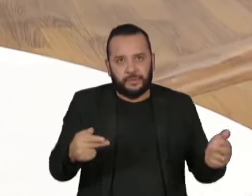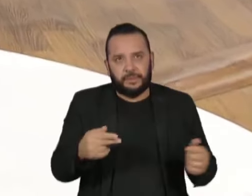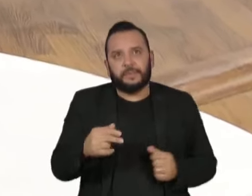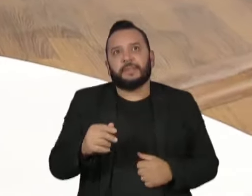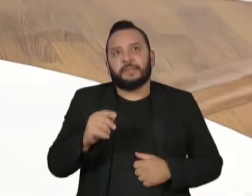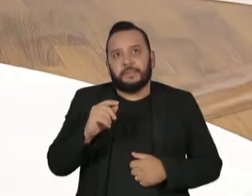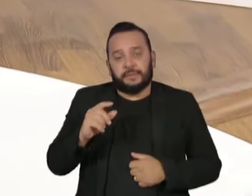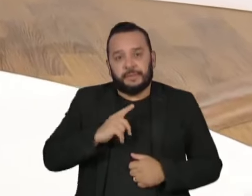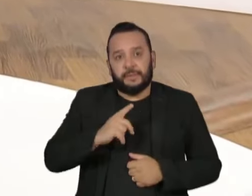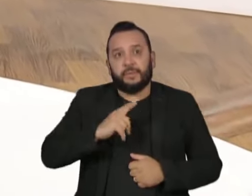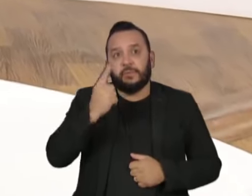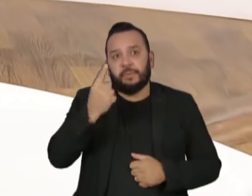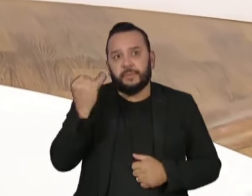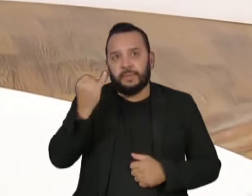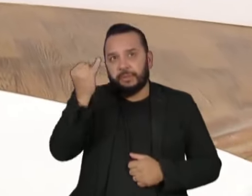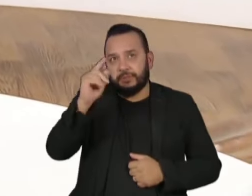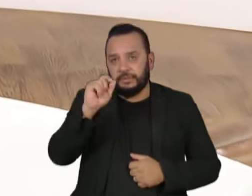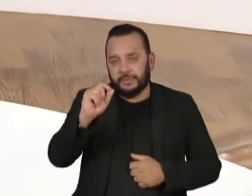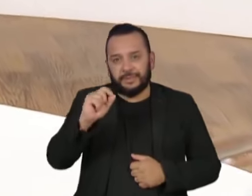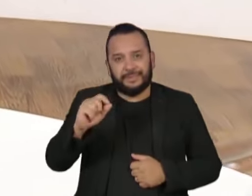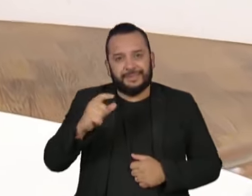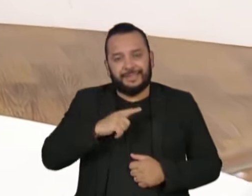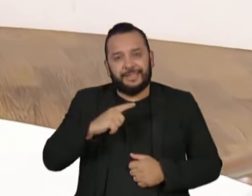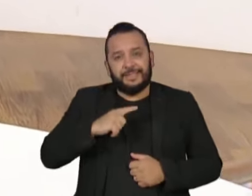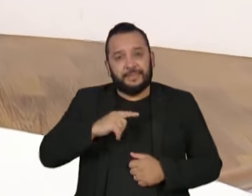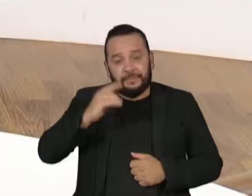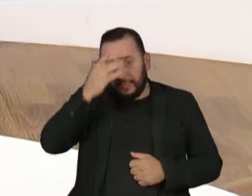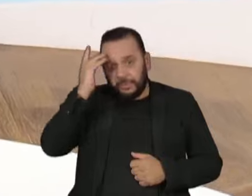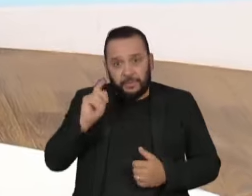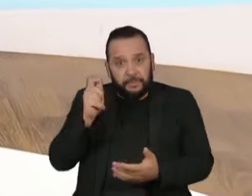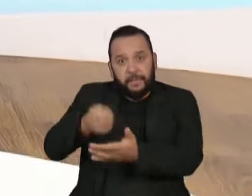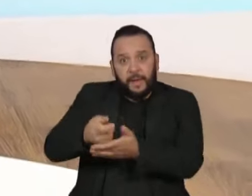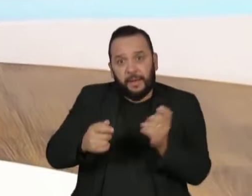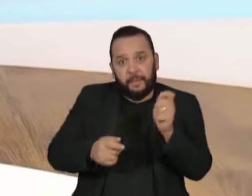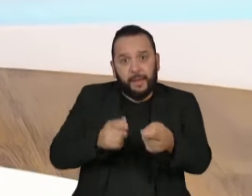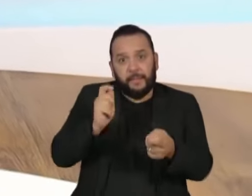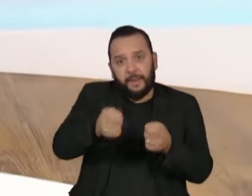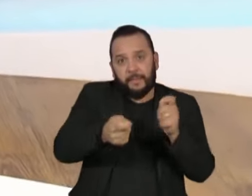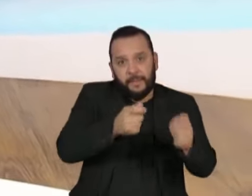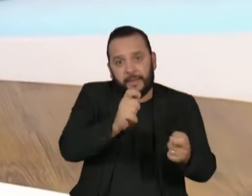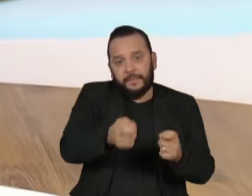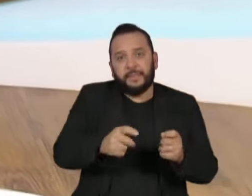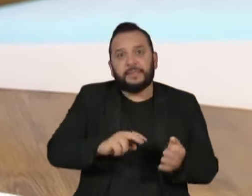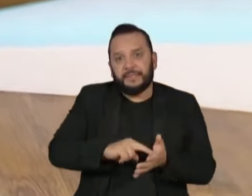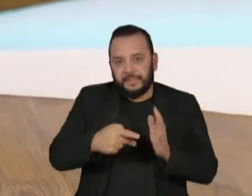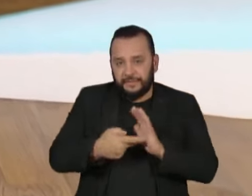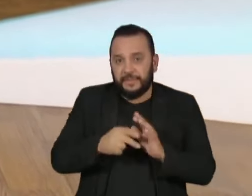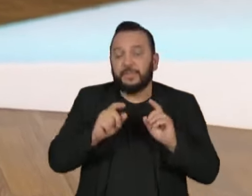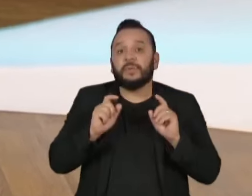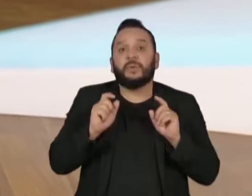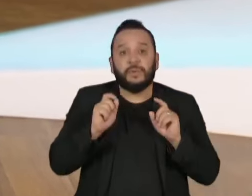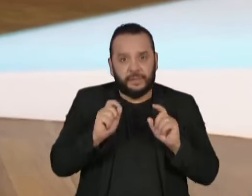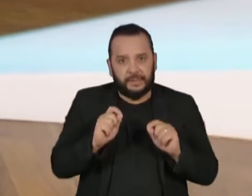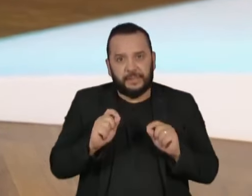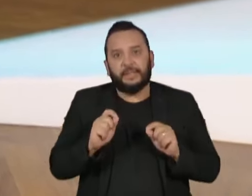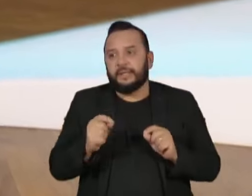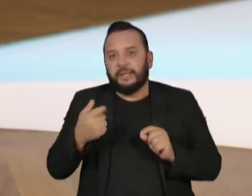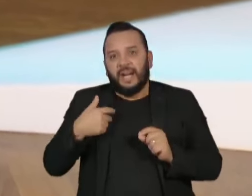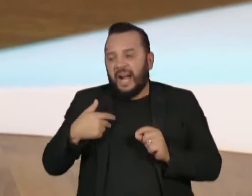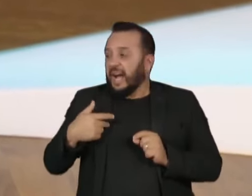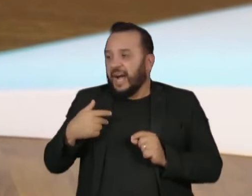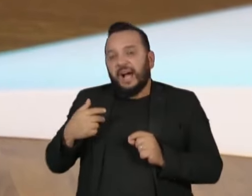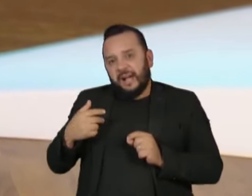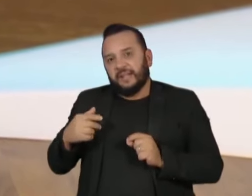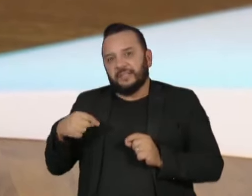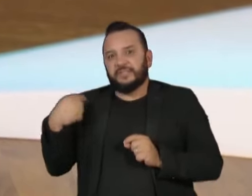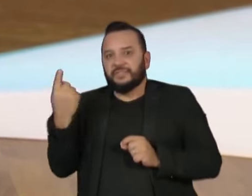senso comum muito anunciante não significa que o programa é vendido porque a gente era acusado de ser vendido